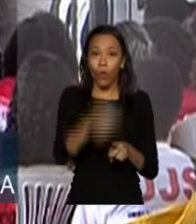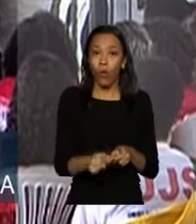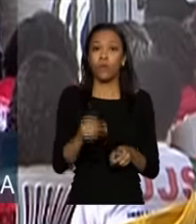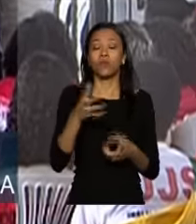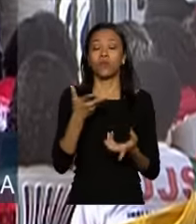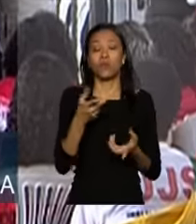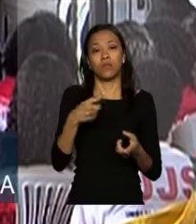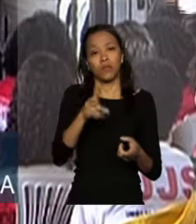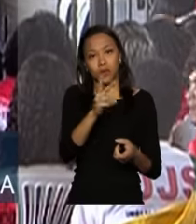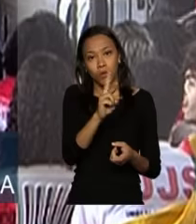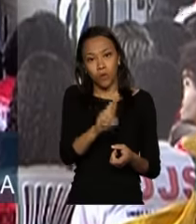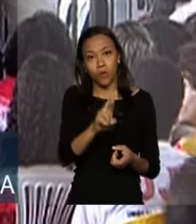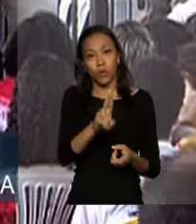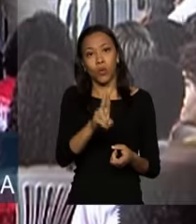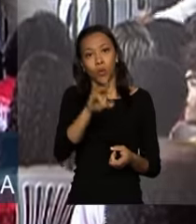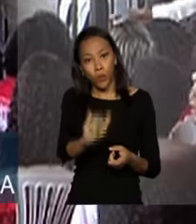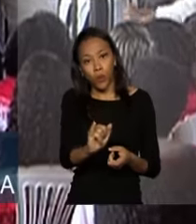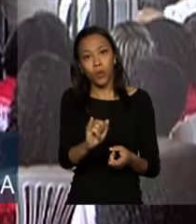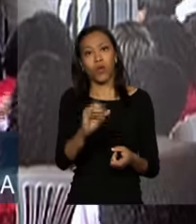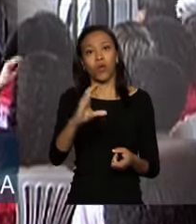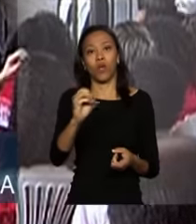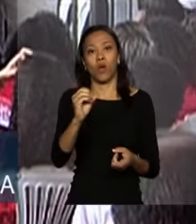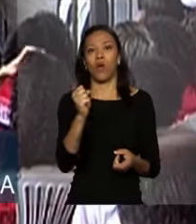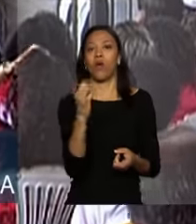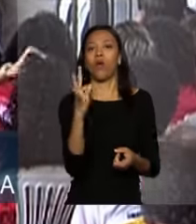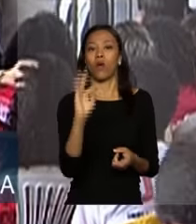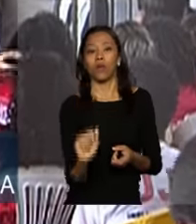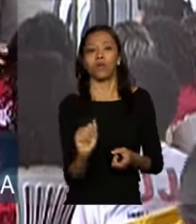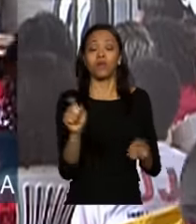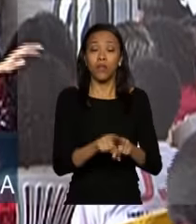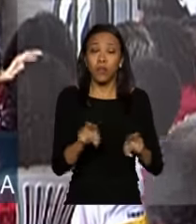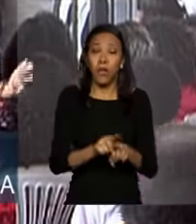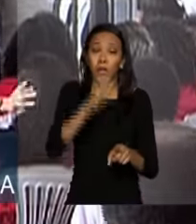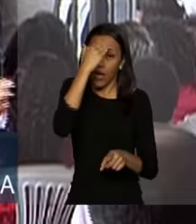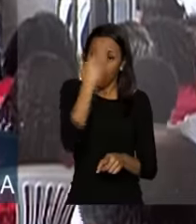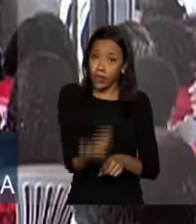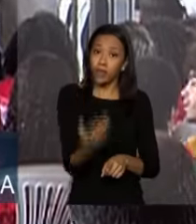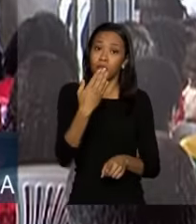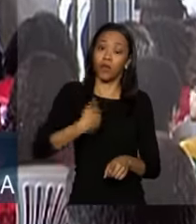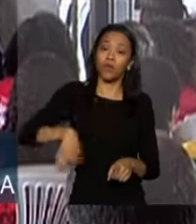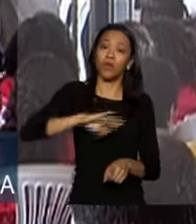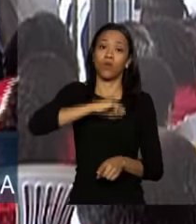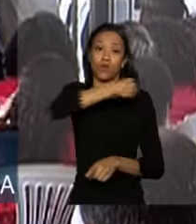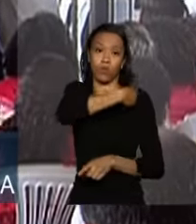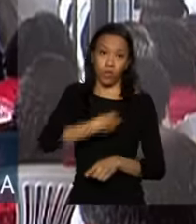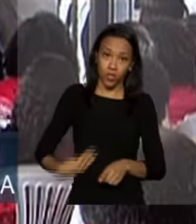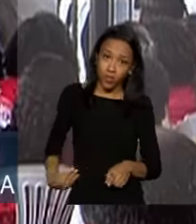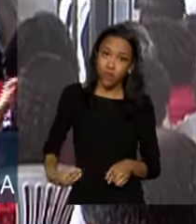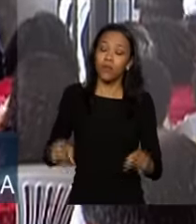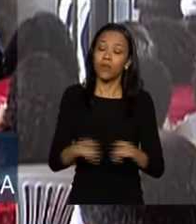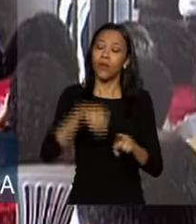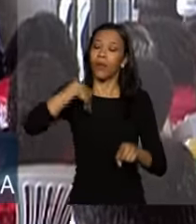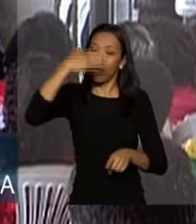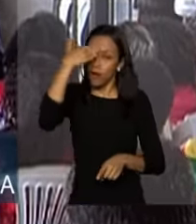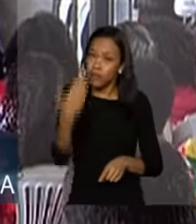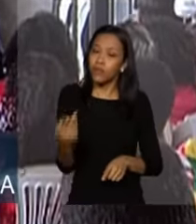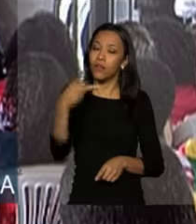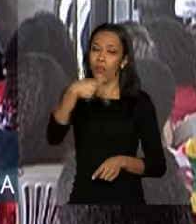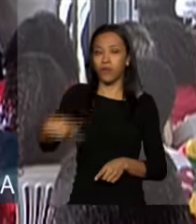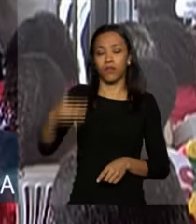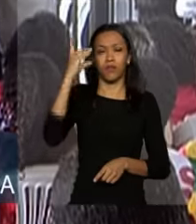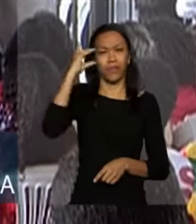Rui Costa. Agradecer aos nossos ministros. Agradecer a nossa presidente Dilma, que